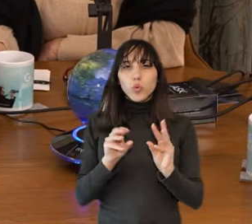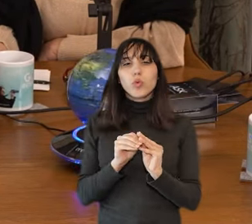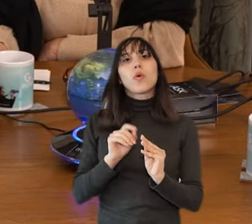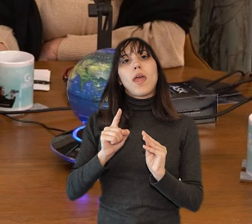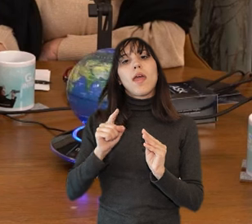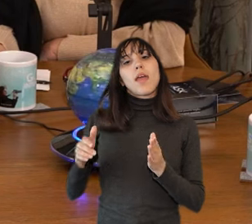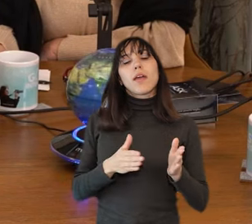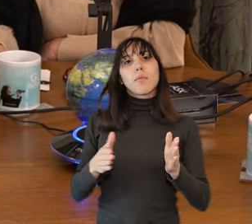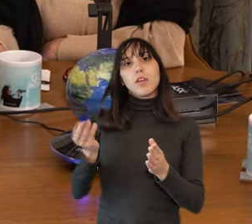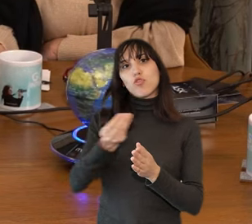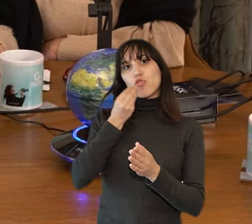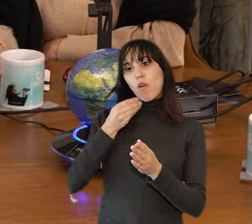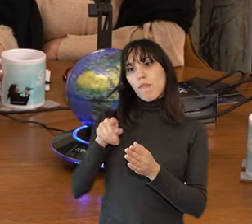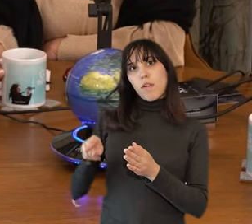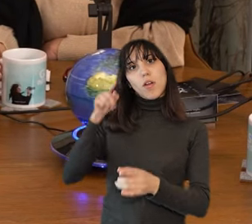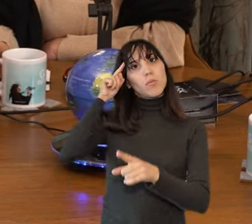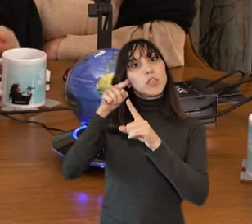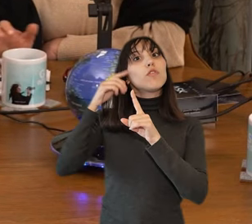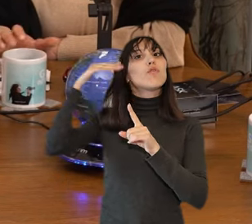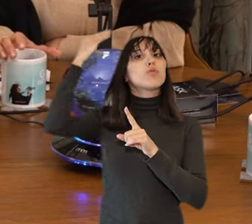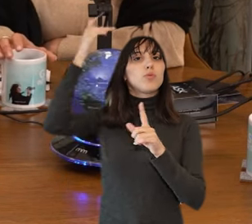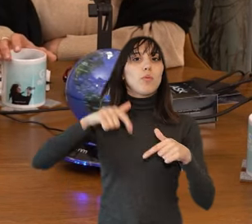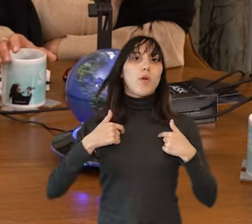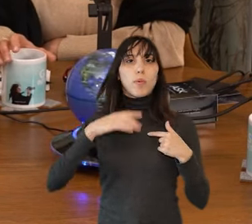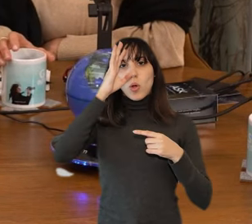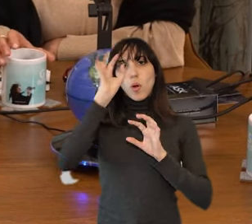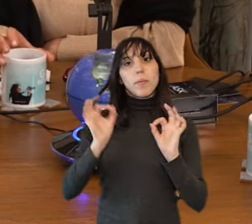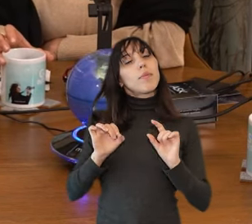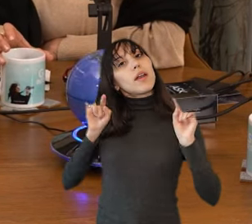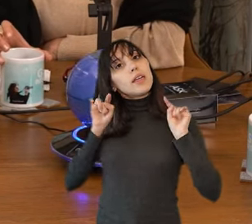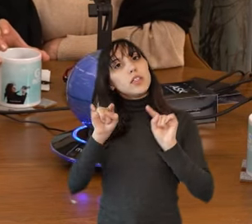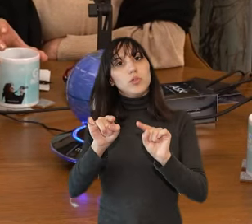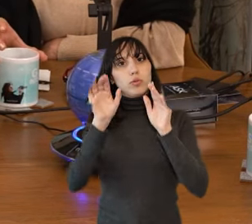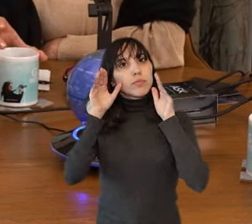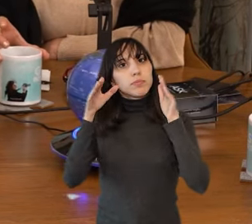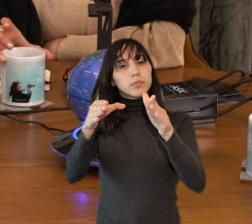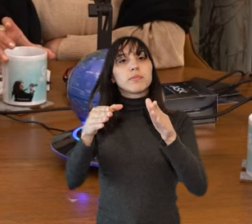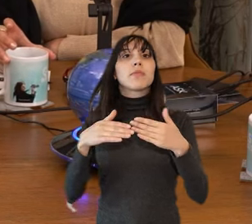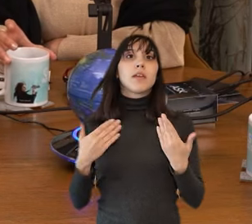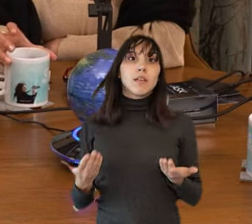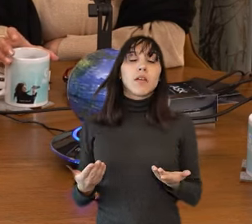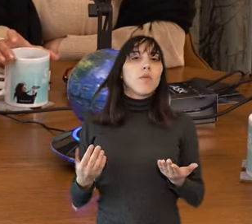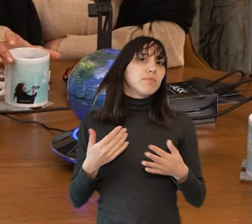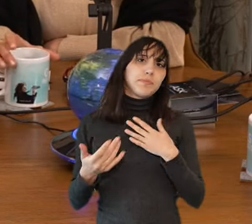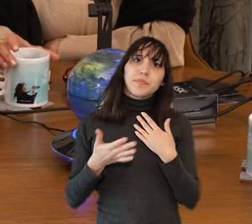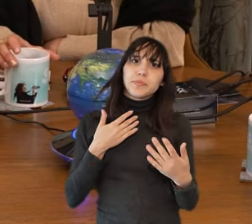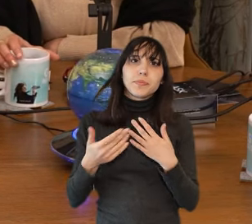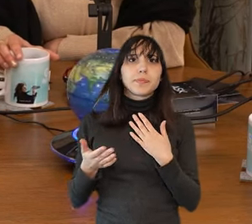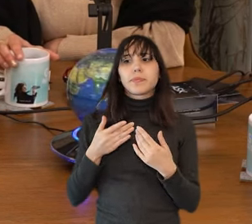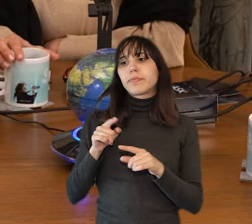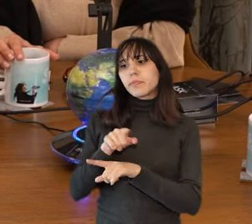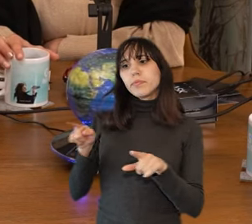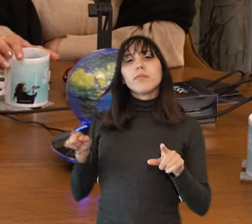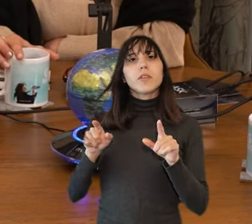realmente encaminhar o jovem para aquilo que vai ser o futuro dele e prepará-lo para isso e portanto independentemente deles não